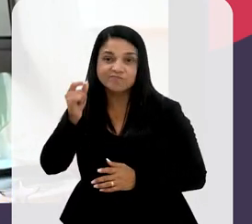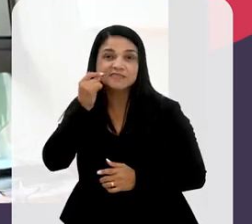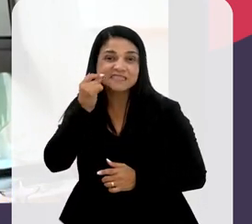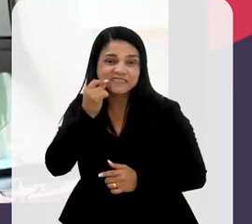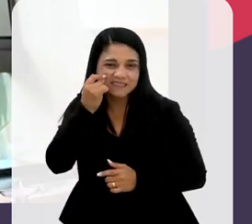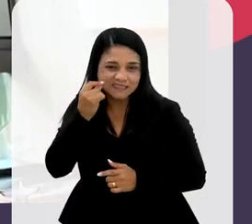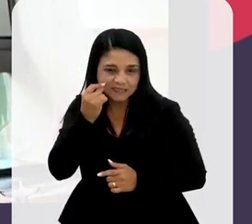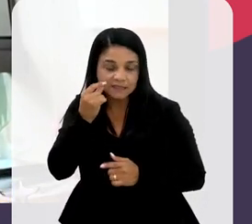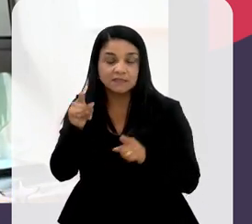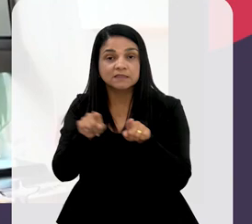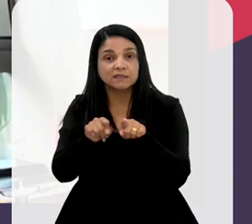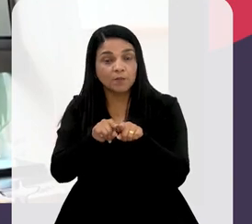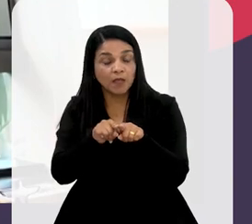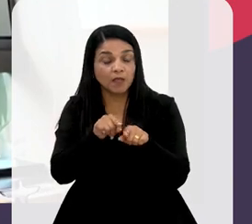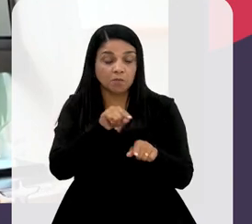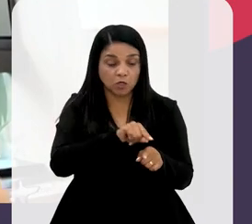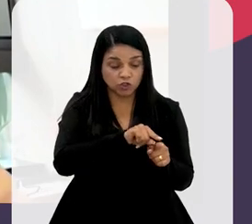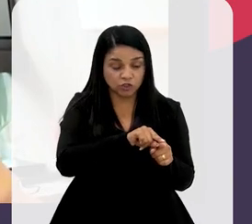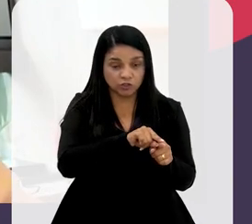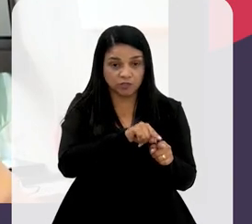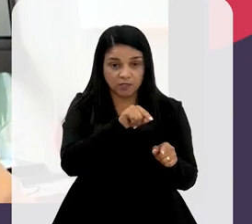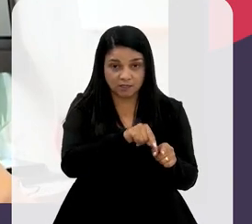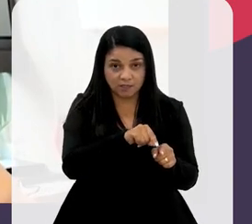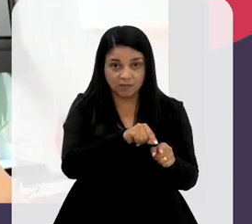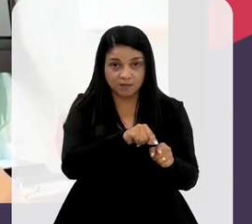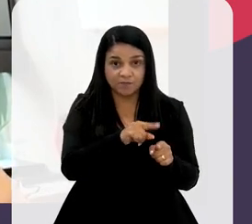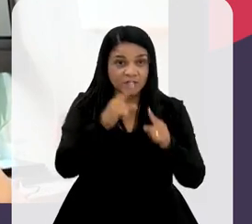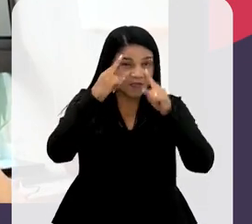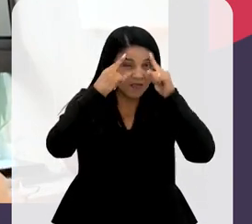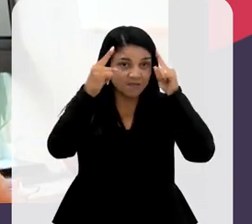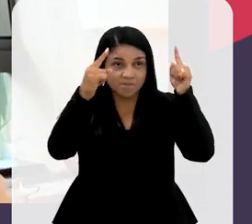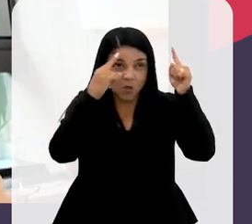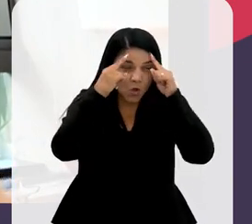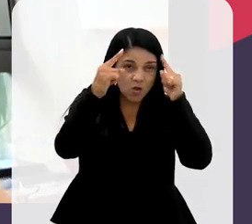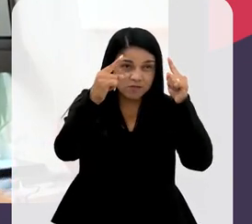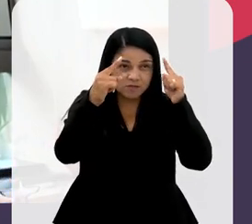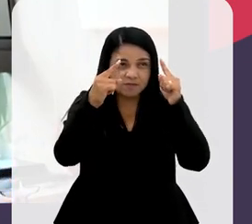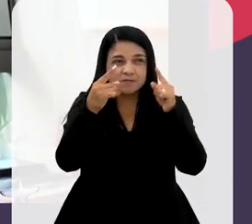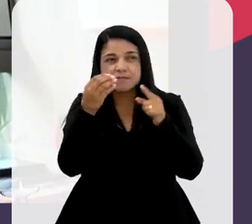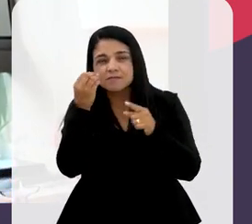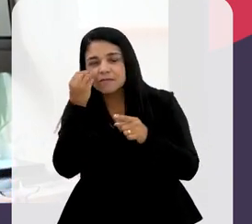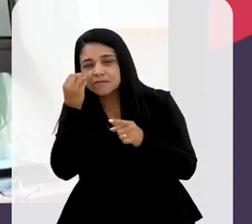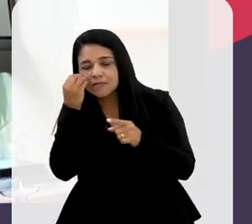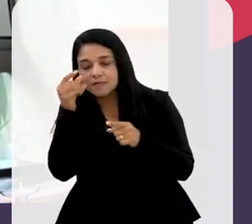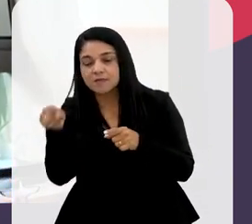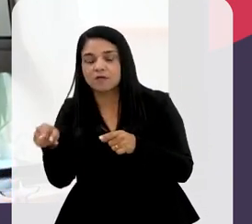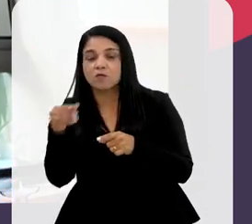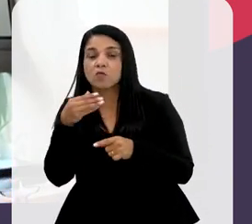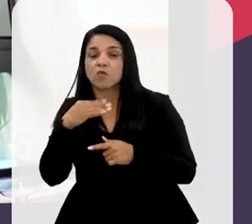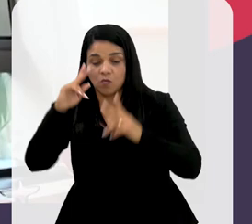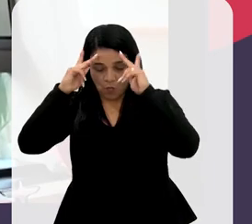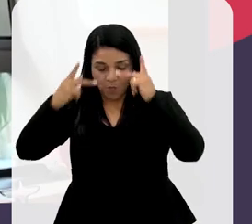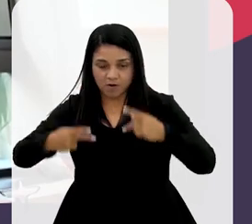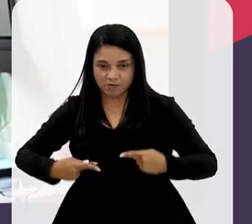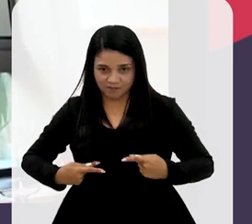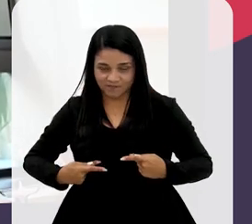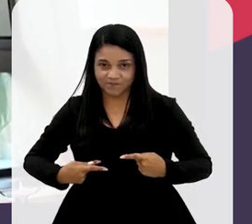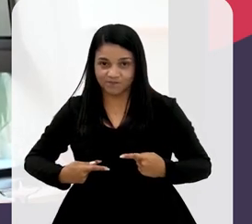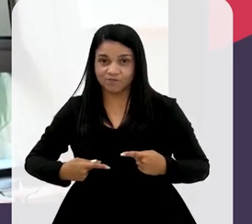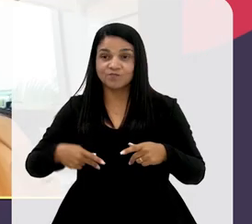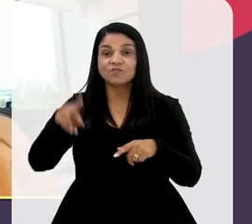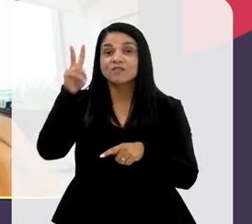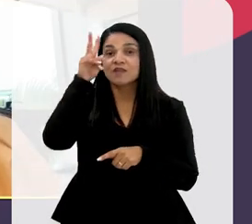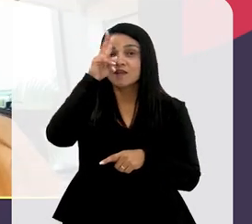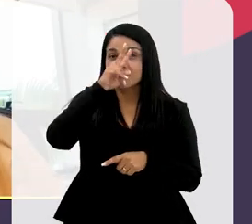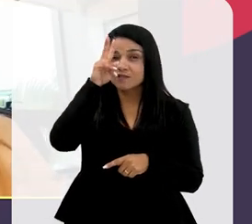Cláudia Figueiredo vai falar, ou podem sair também da bancada para uma hipótese que vai ser testada em seres